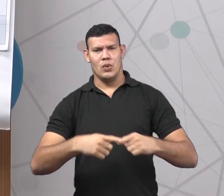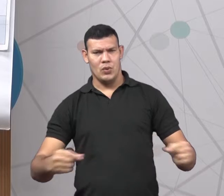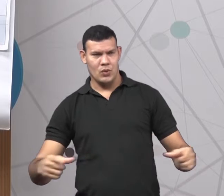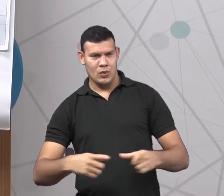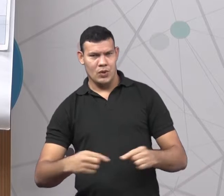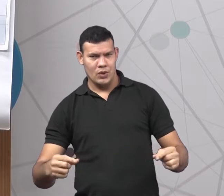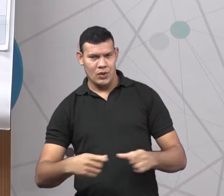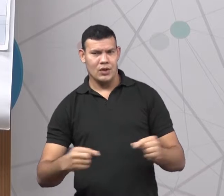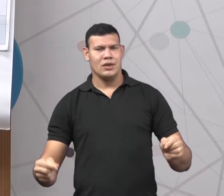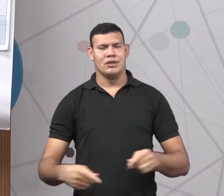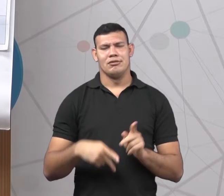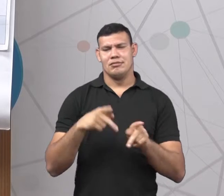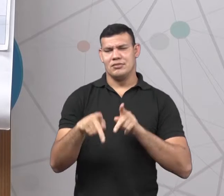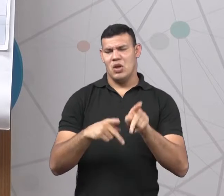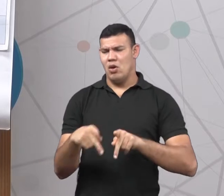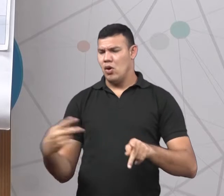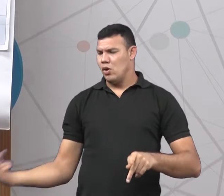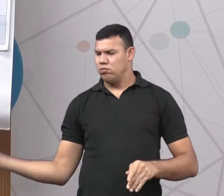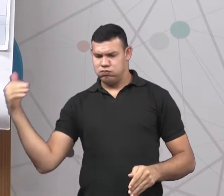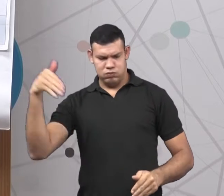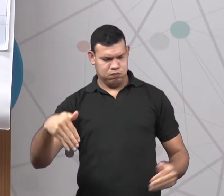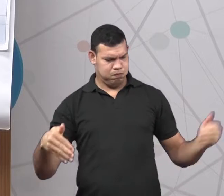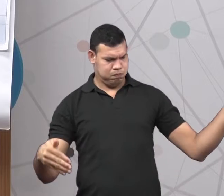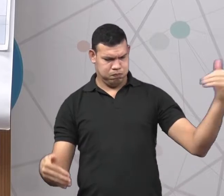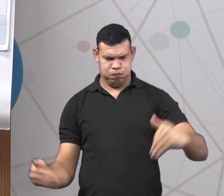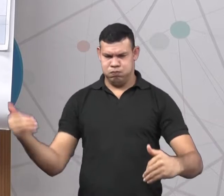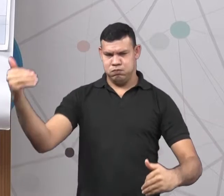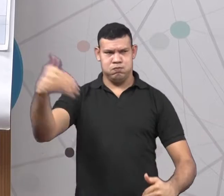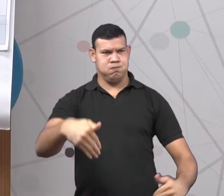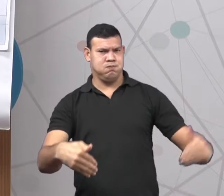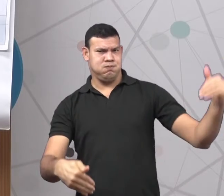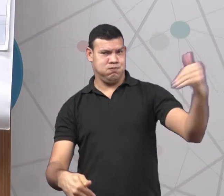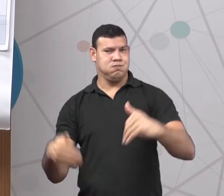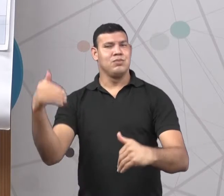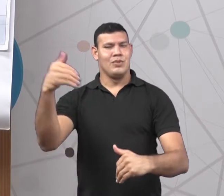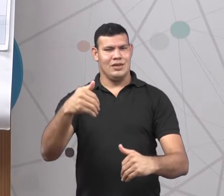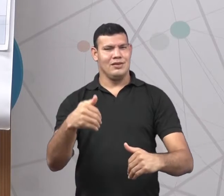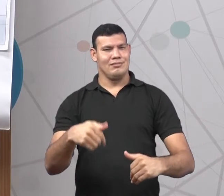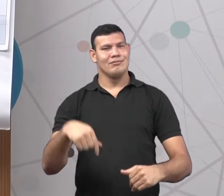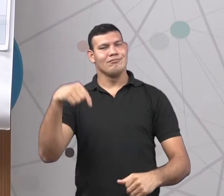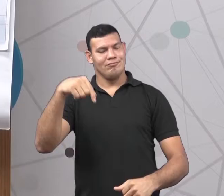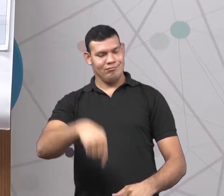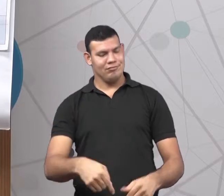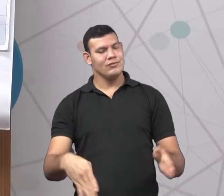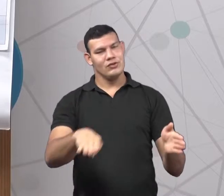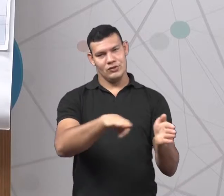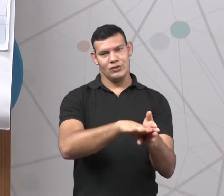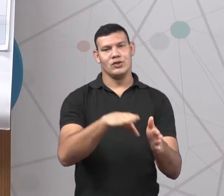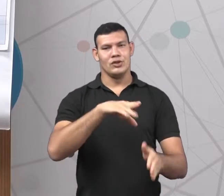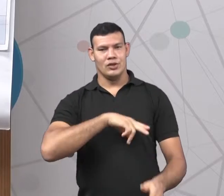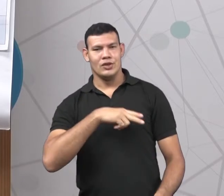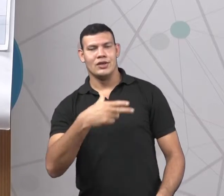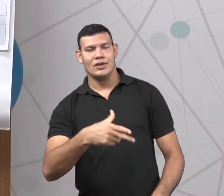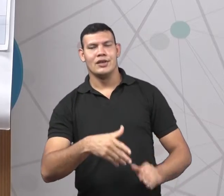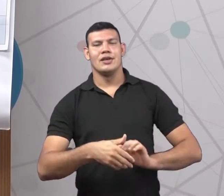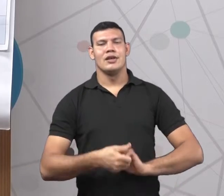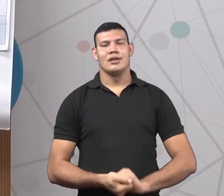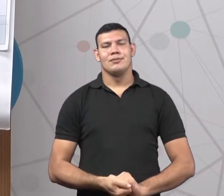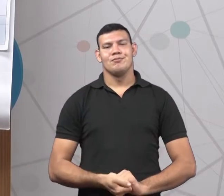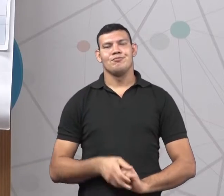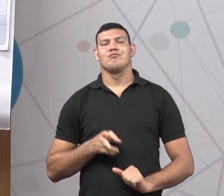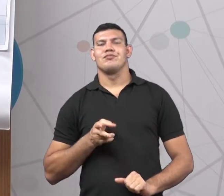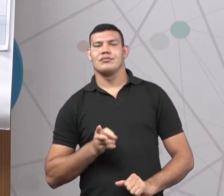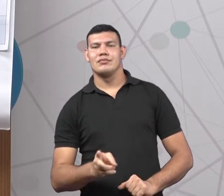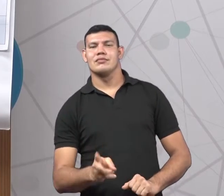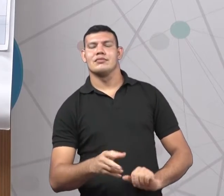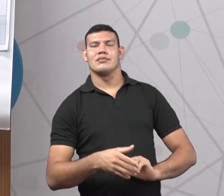todo esse povo que veio depois que os portugueses se fixaram nas terras brasileiras. Vamos